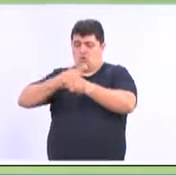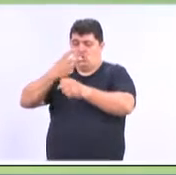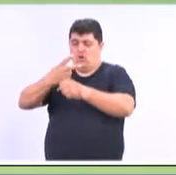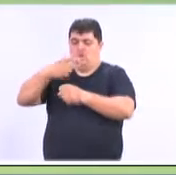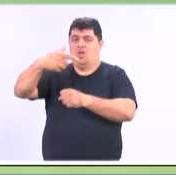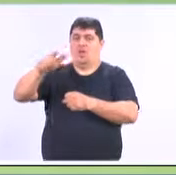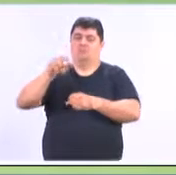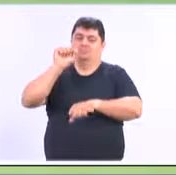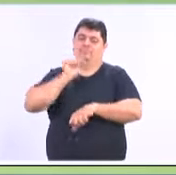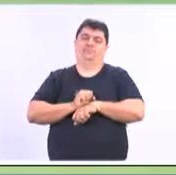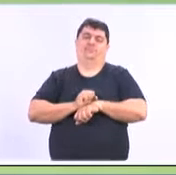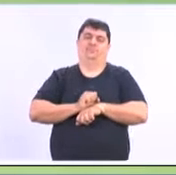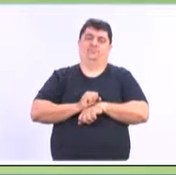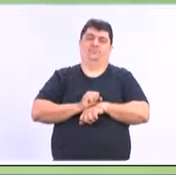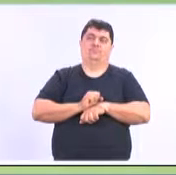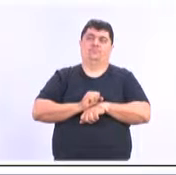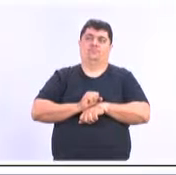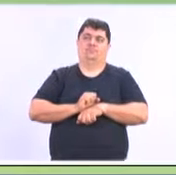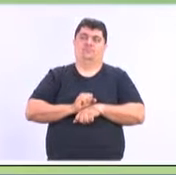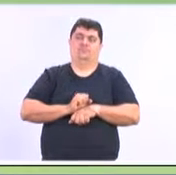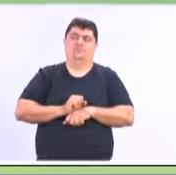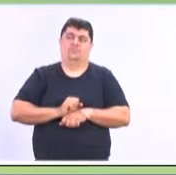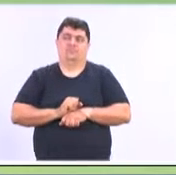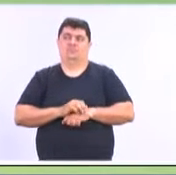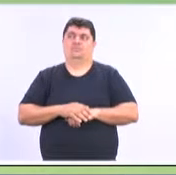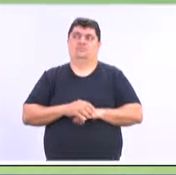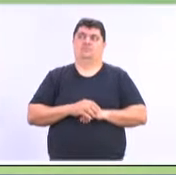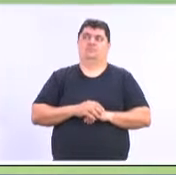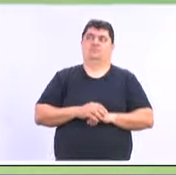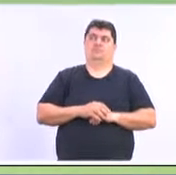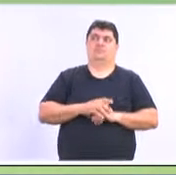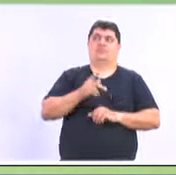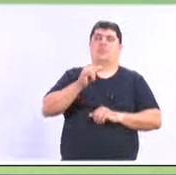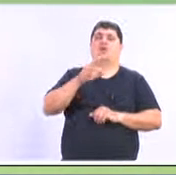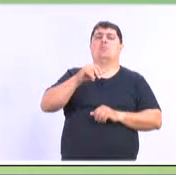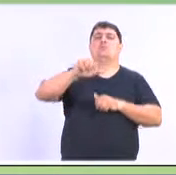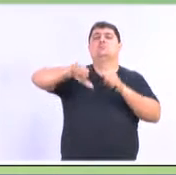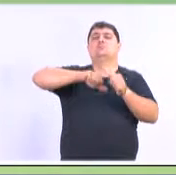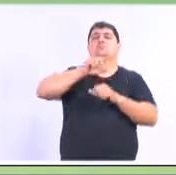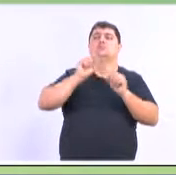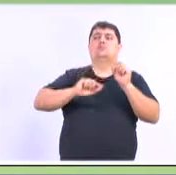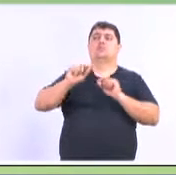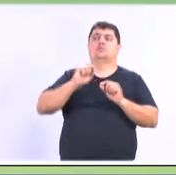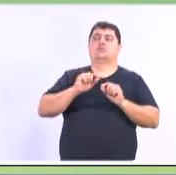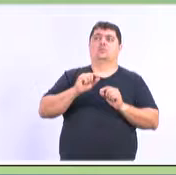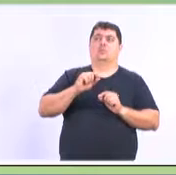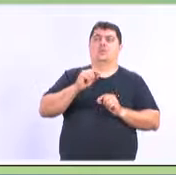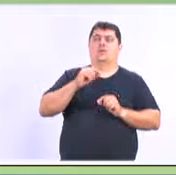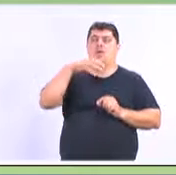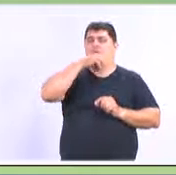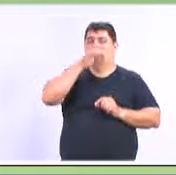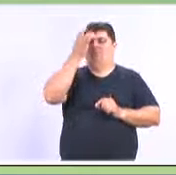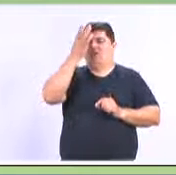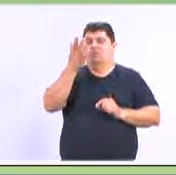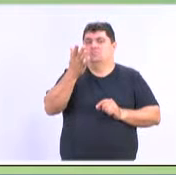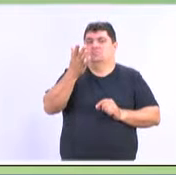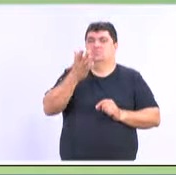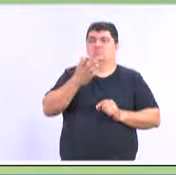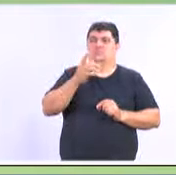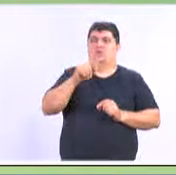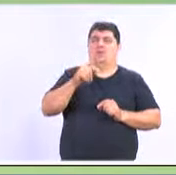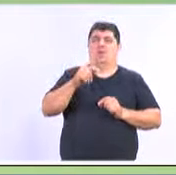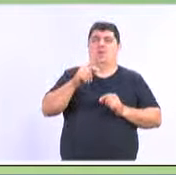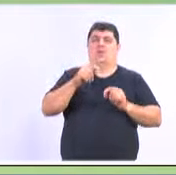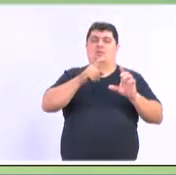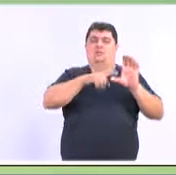12 meses circulante, após 12 meses não circulante. Passivo circulante, mais simples do que o ativo, né? Porque são